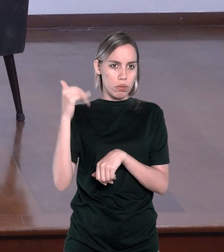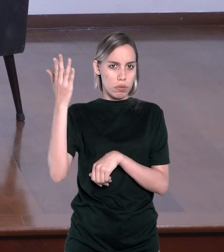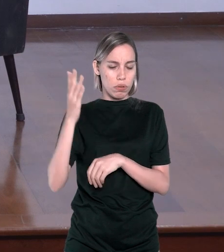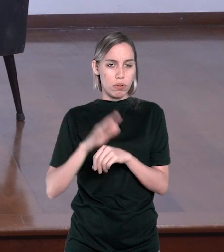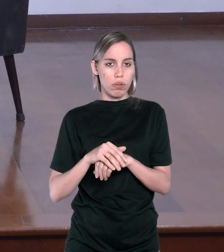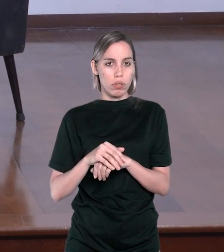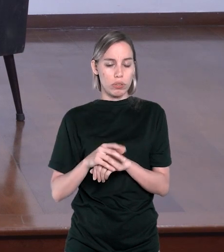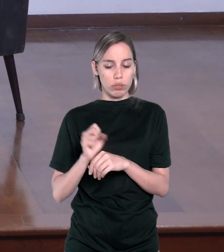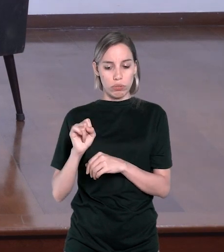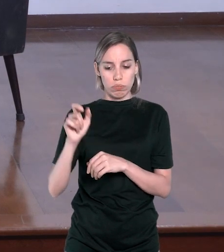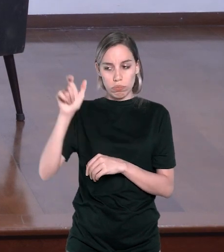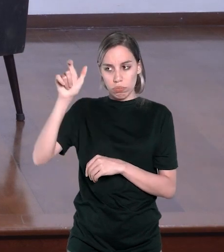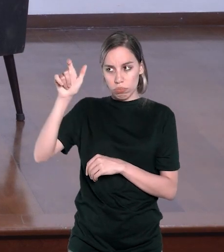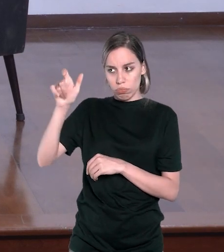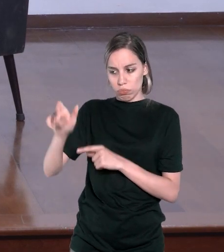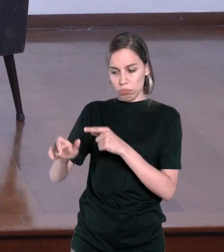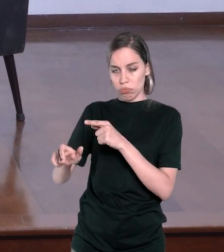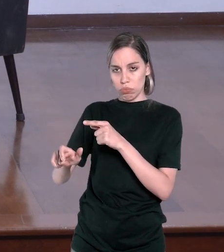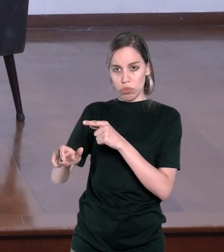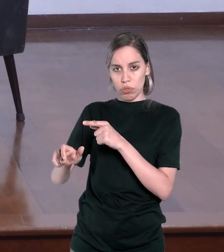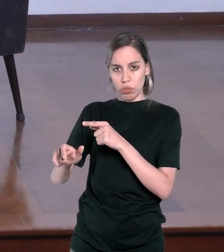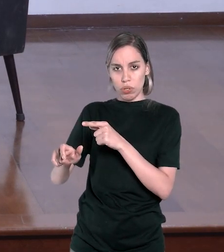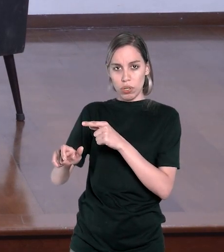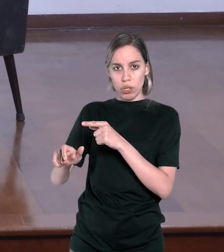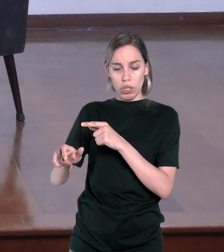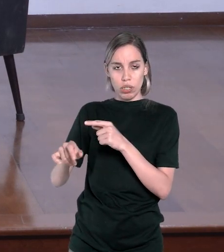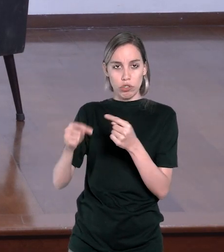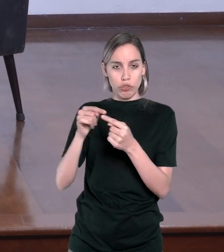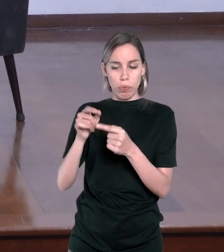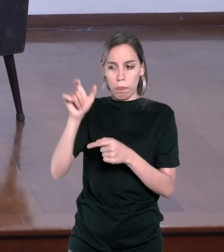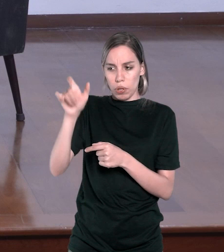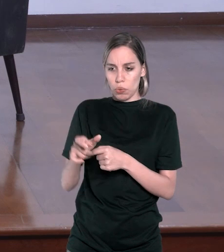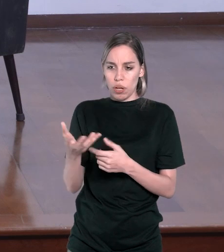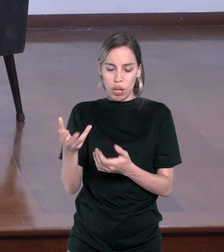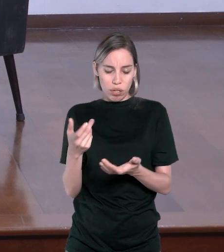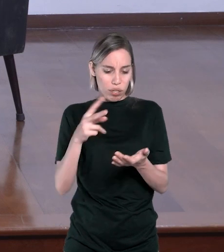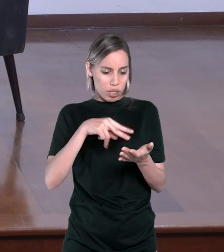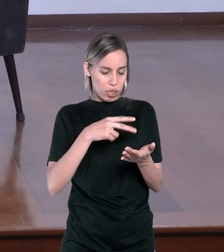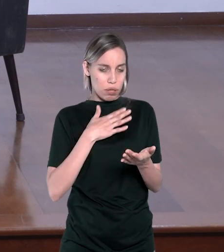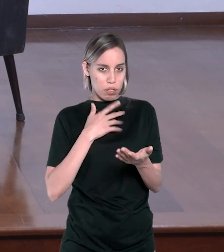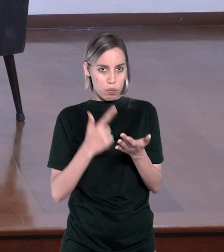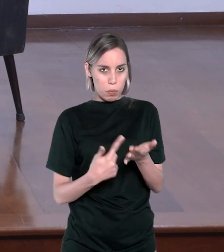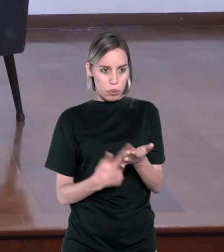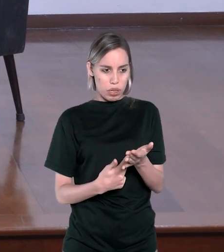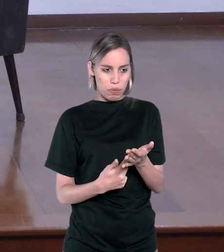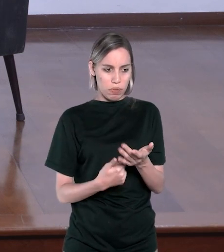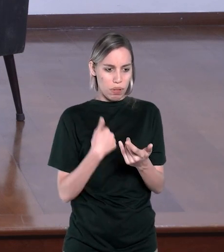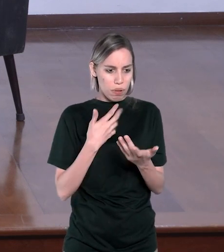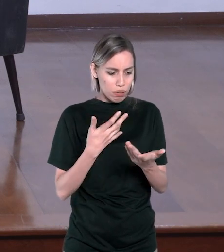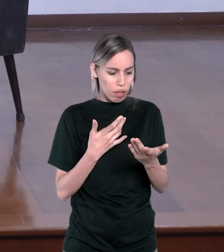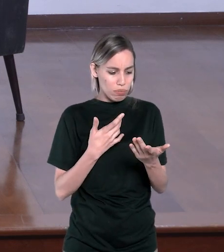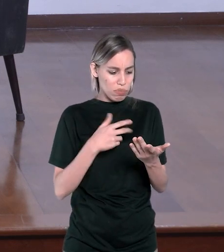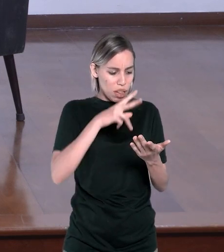ele se envolva pela leitura do livro do começo ao fim. Eu nunca pensei assim, eu vou escrever este livro para ser traduzido para 10, 20